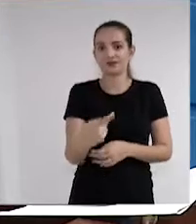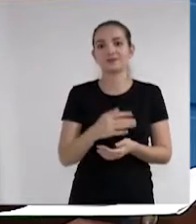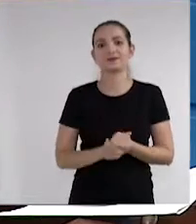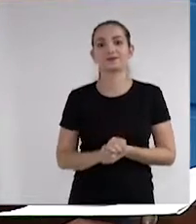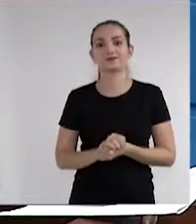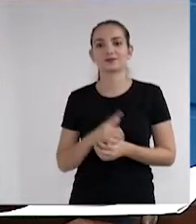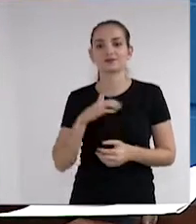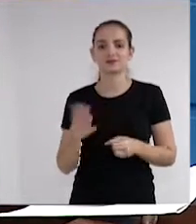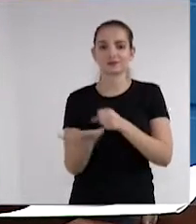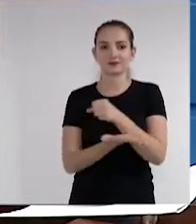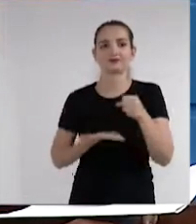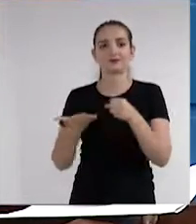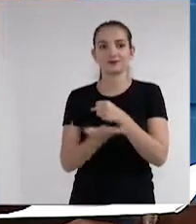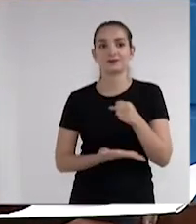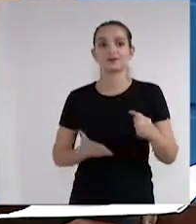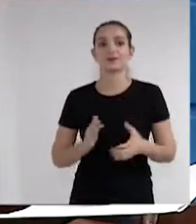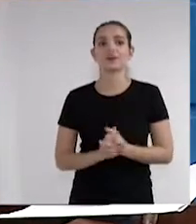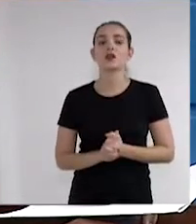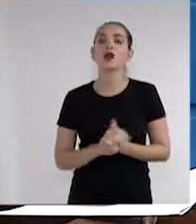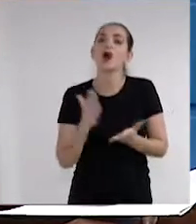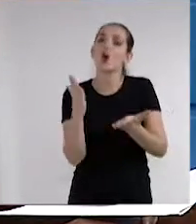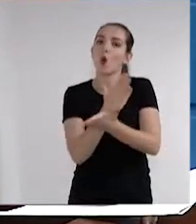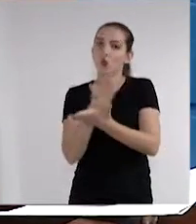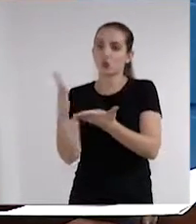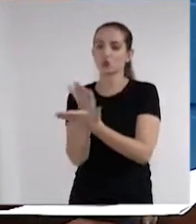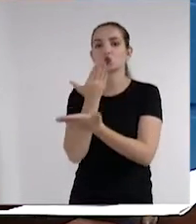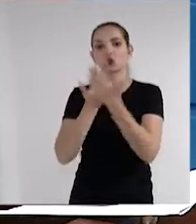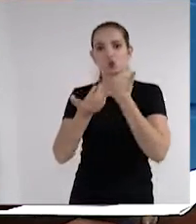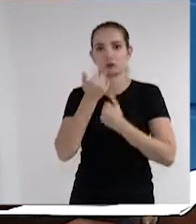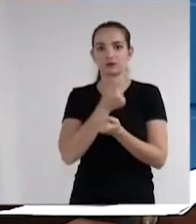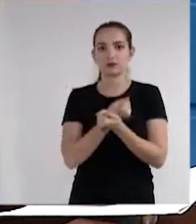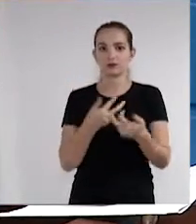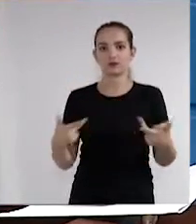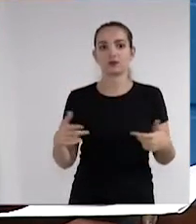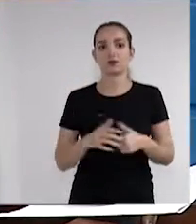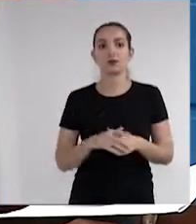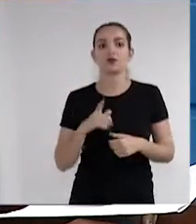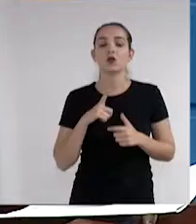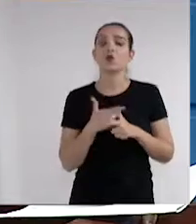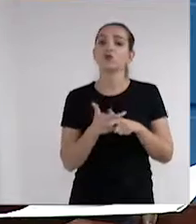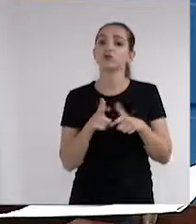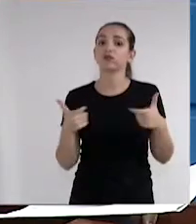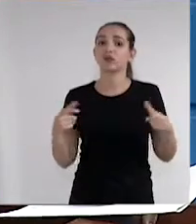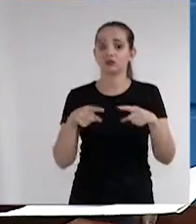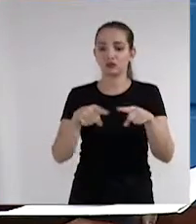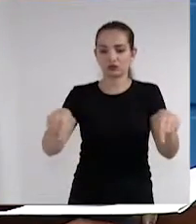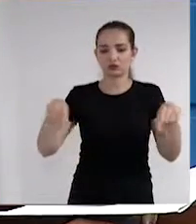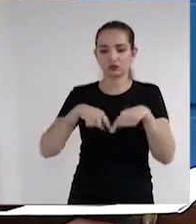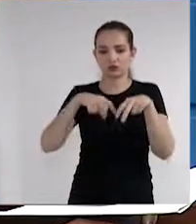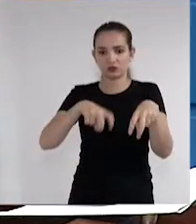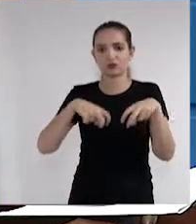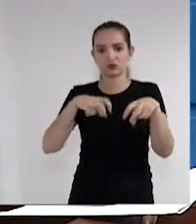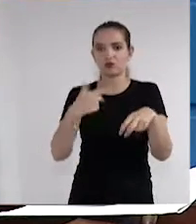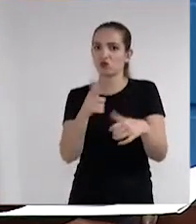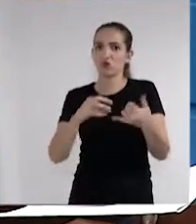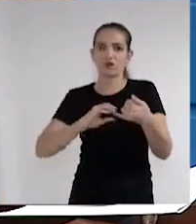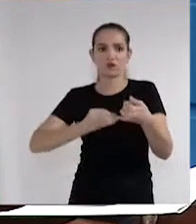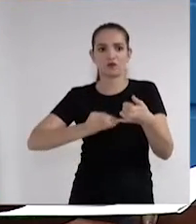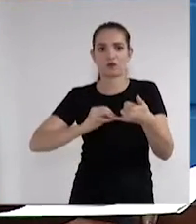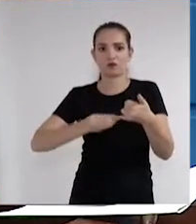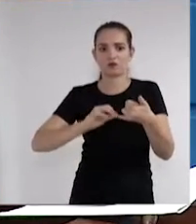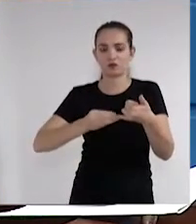baseado, e concluo com isso, em alguns alimentos. O grande latifúndio não produz feijão, Marina. O